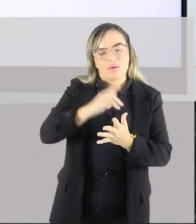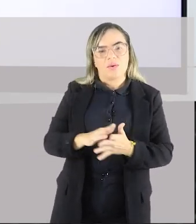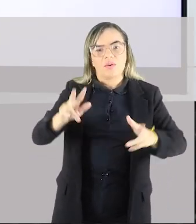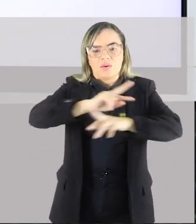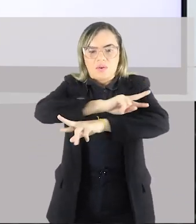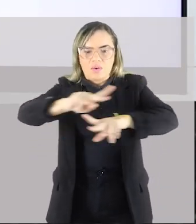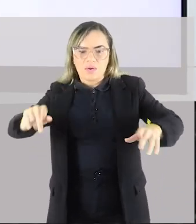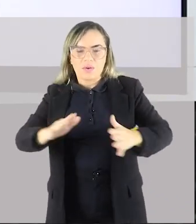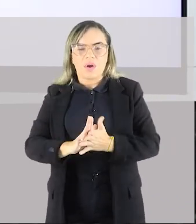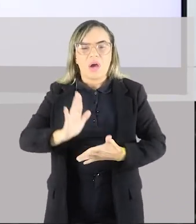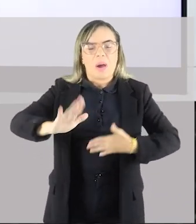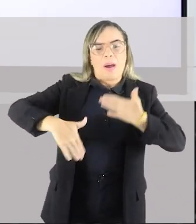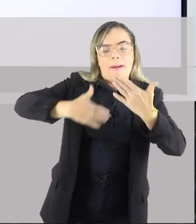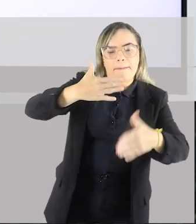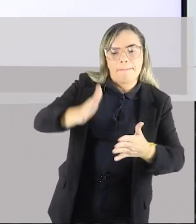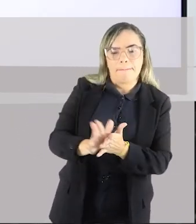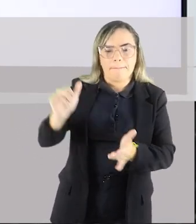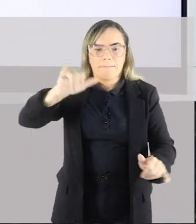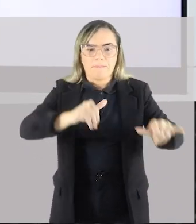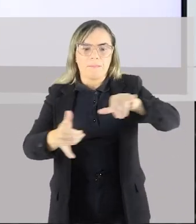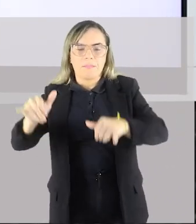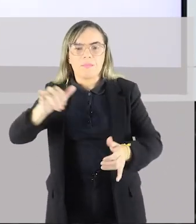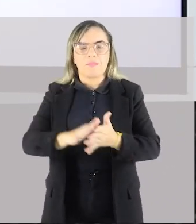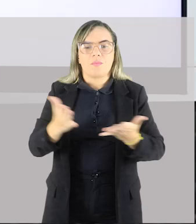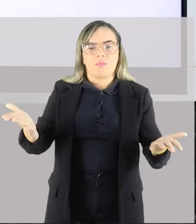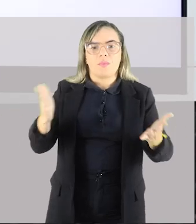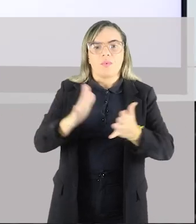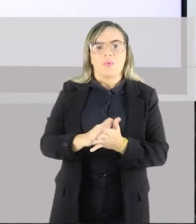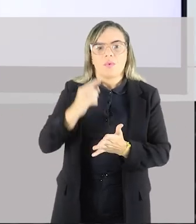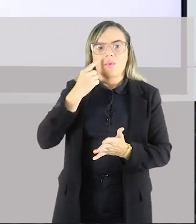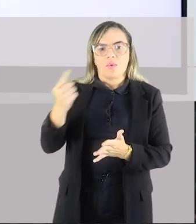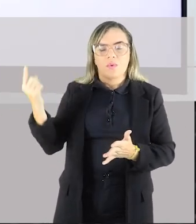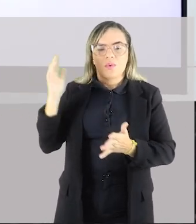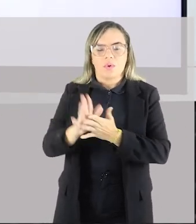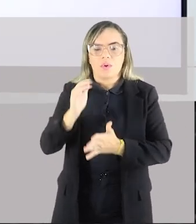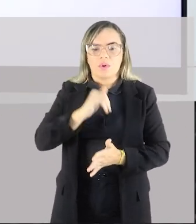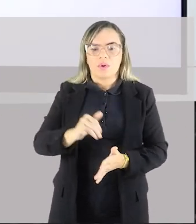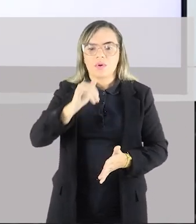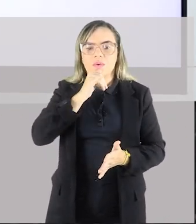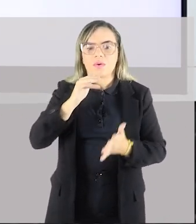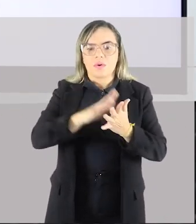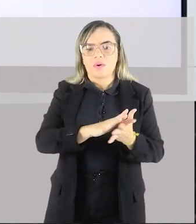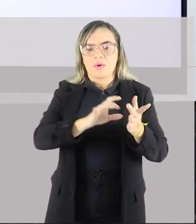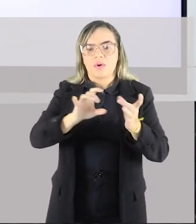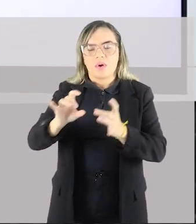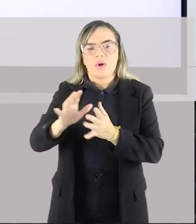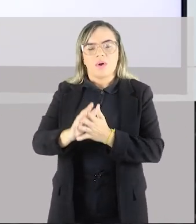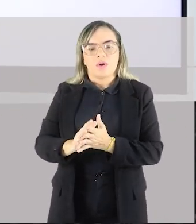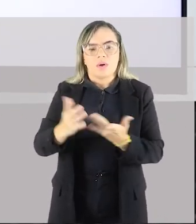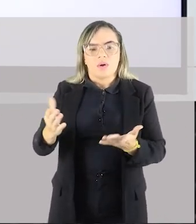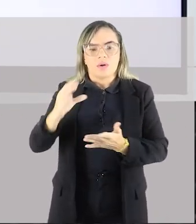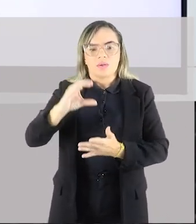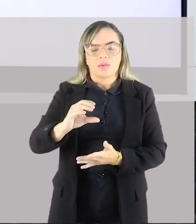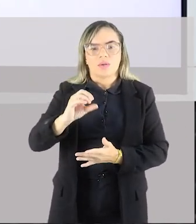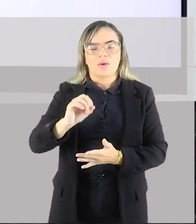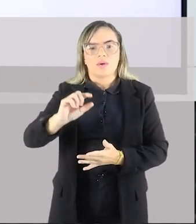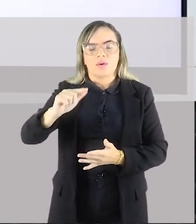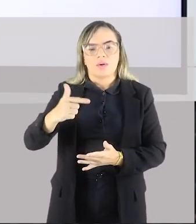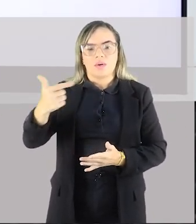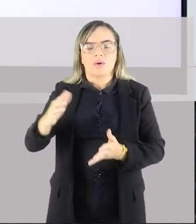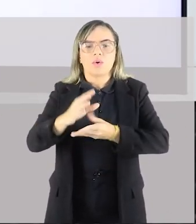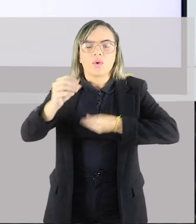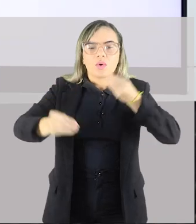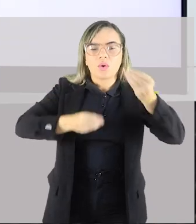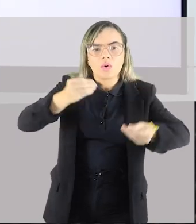outros processos químicos, como por exemplo a saída de CO2. Quando eu tenho a saída de CO2, gente, como que